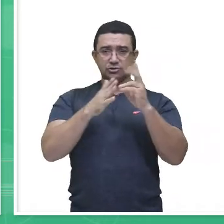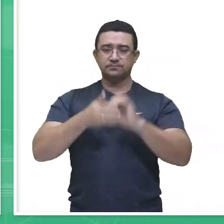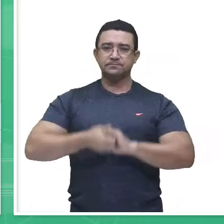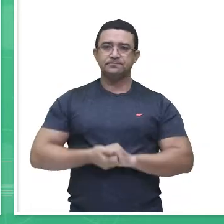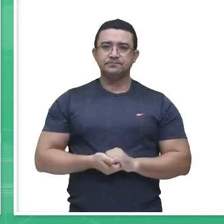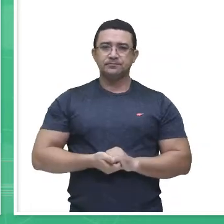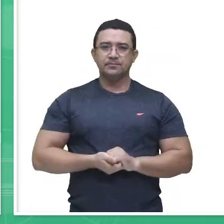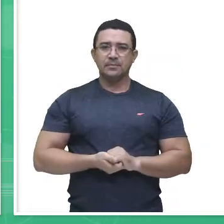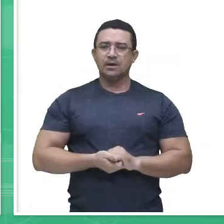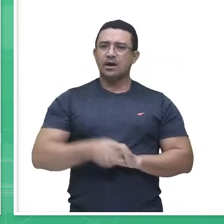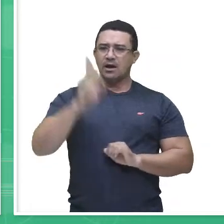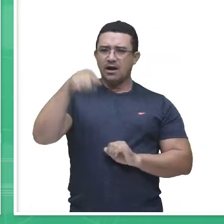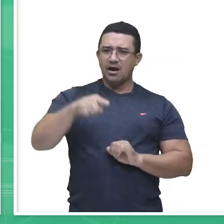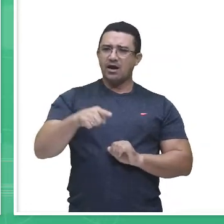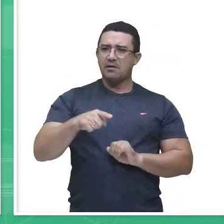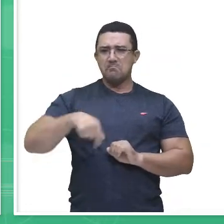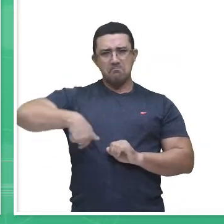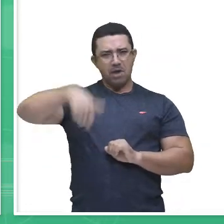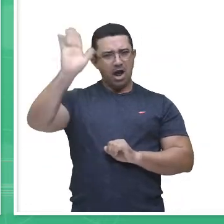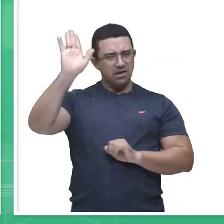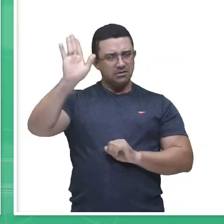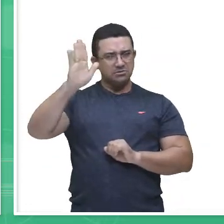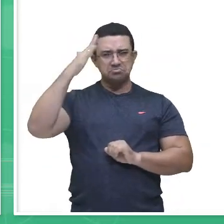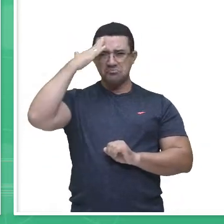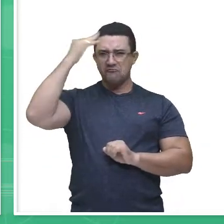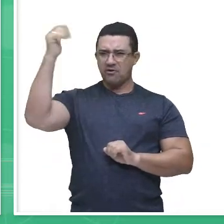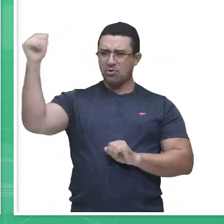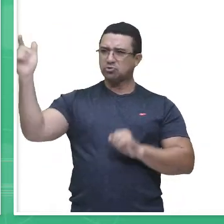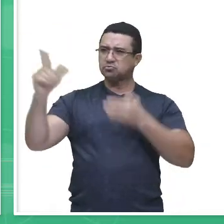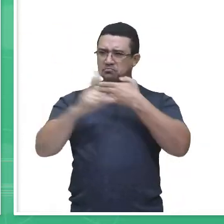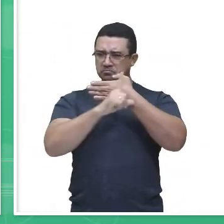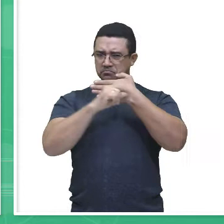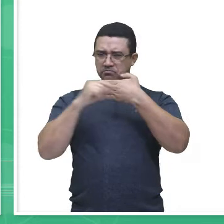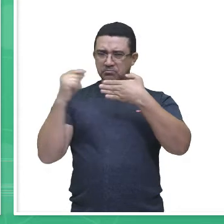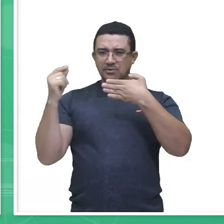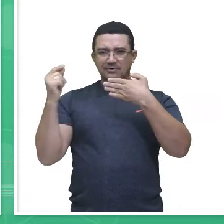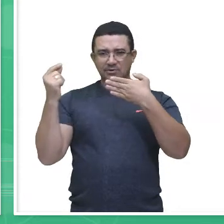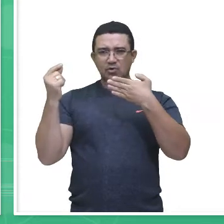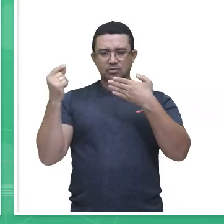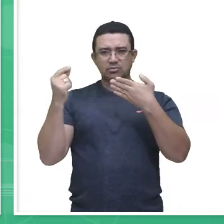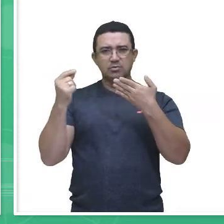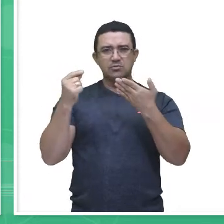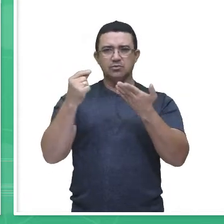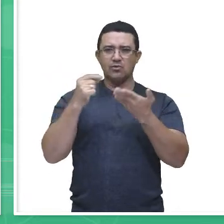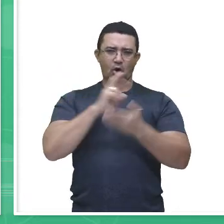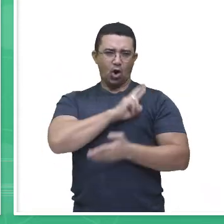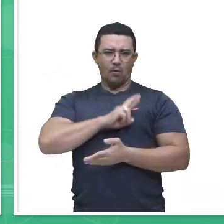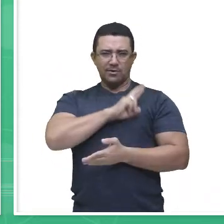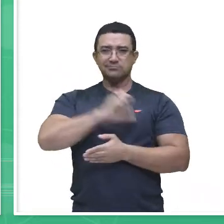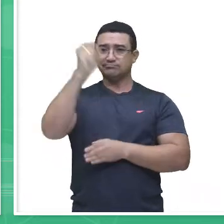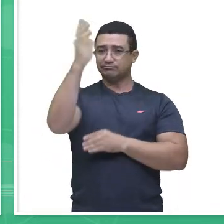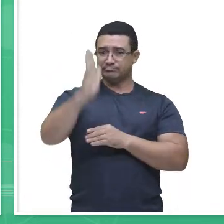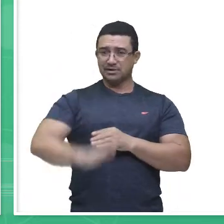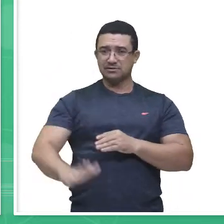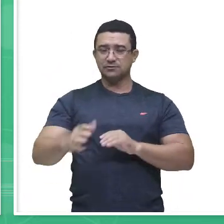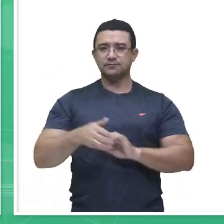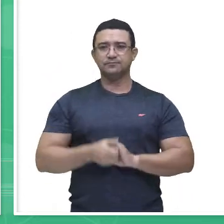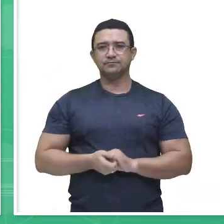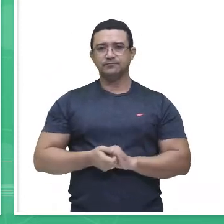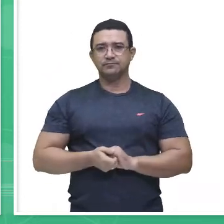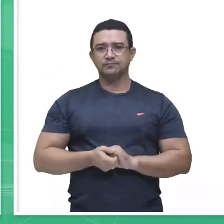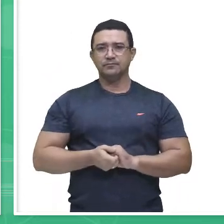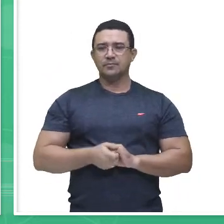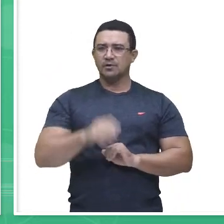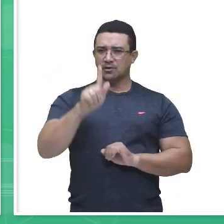Dias é um dos mais típicos representantes do romantismo brasileiro, certo? Então percebo que Gonçalves Dias